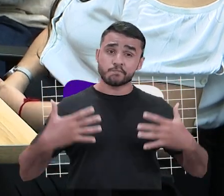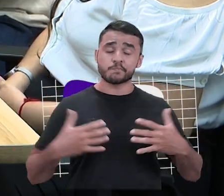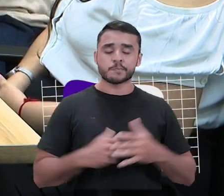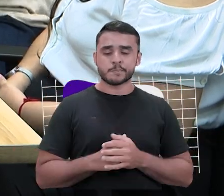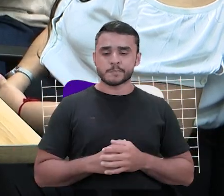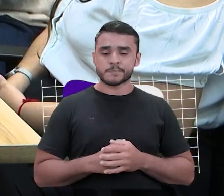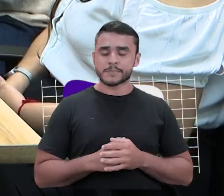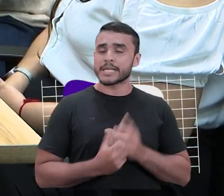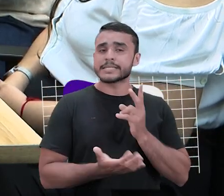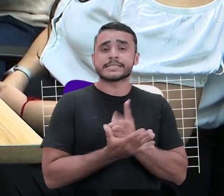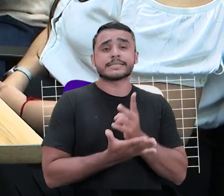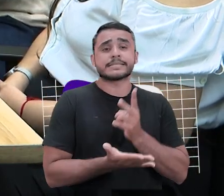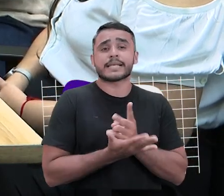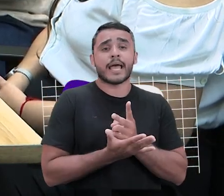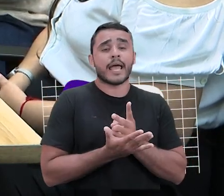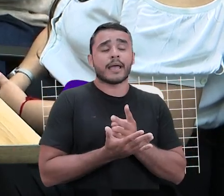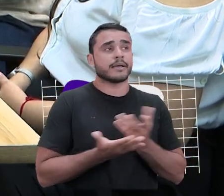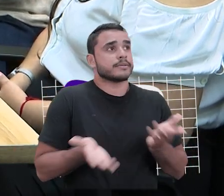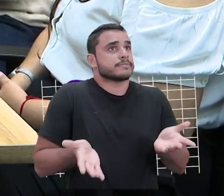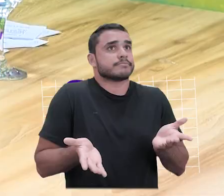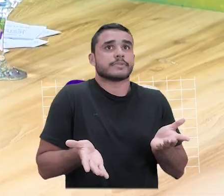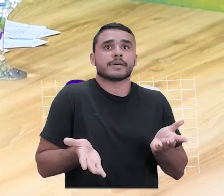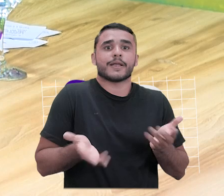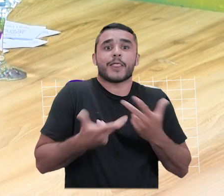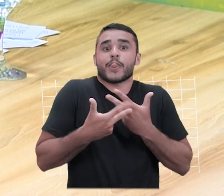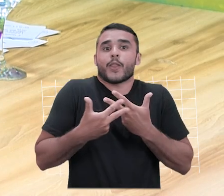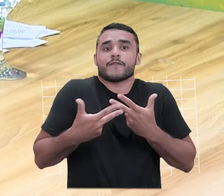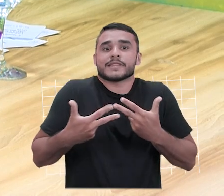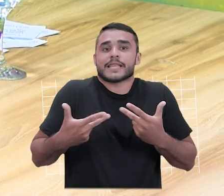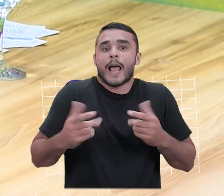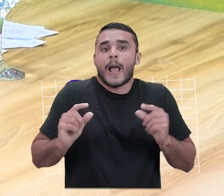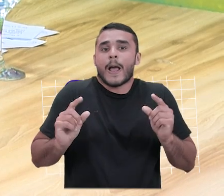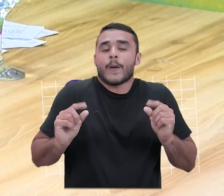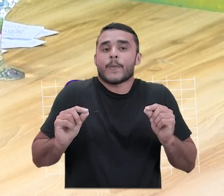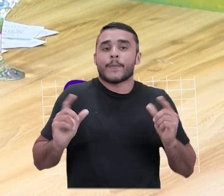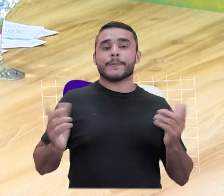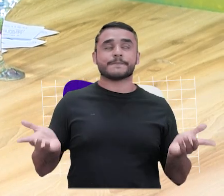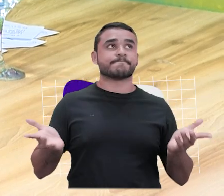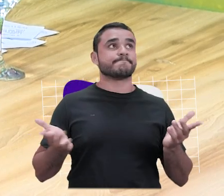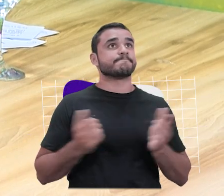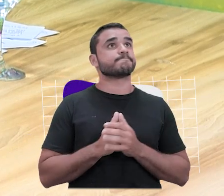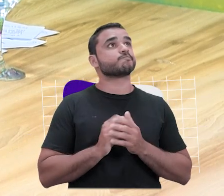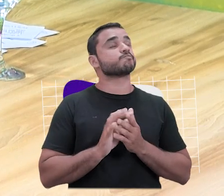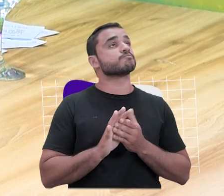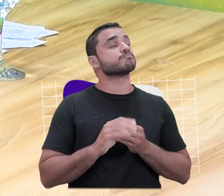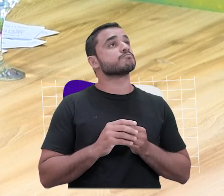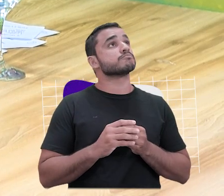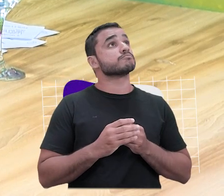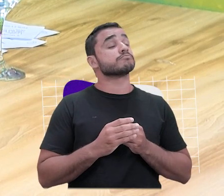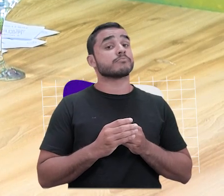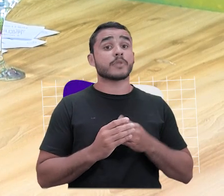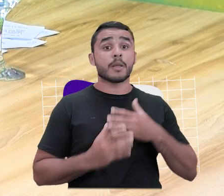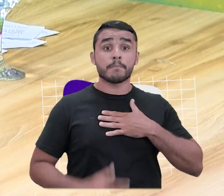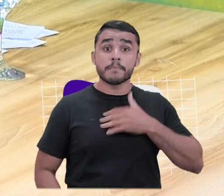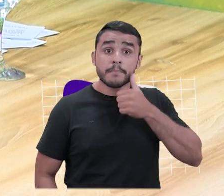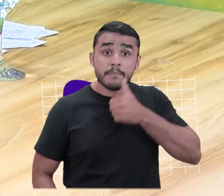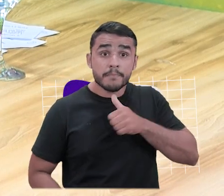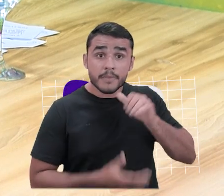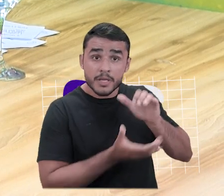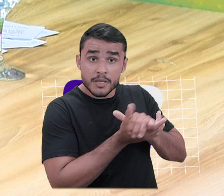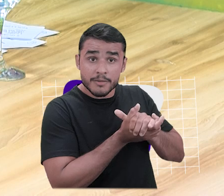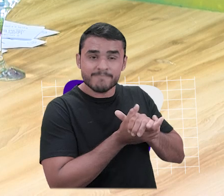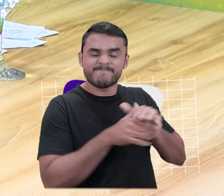coisas novas, né? Parece que não... Tá lá, sempre tem uma novidade. E a minha esposa, né? Minha